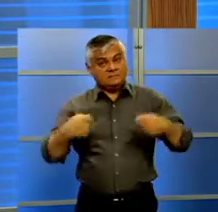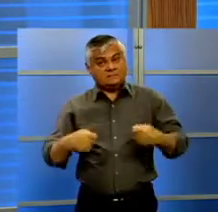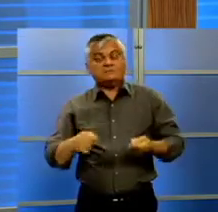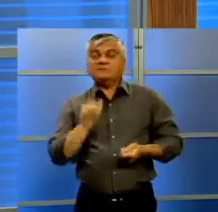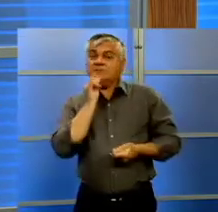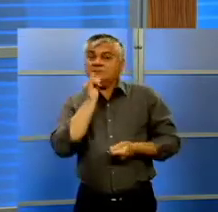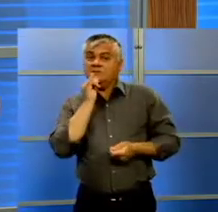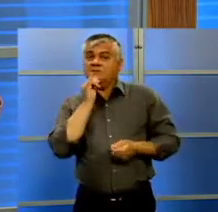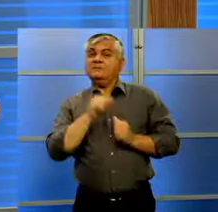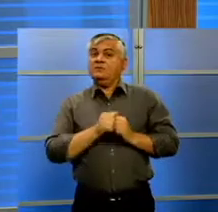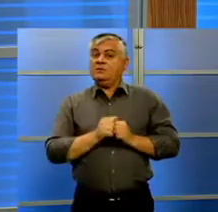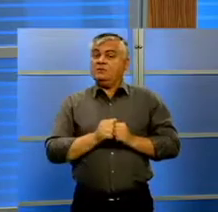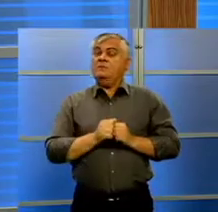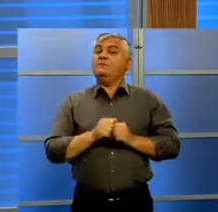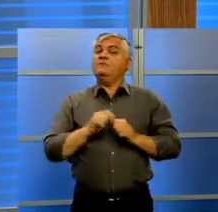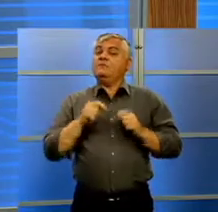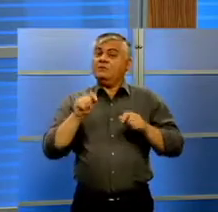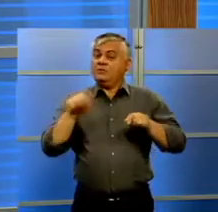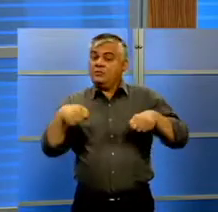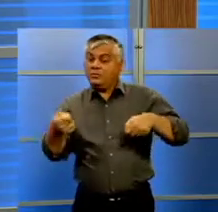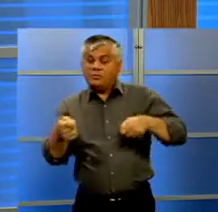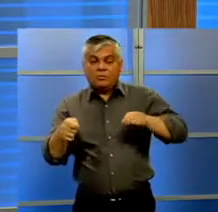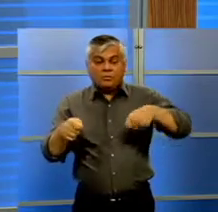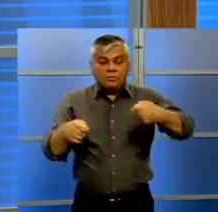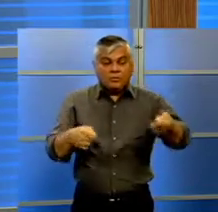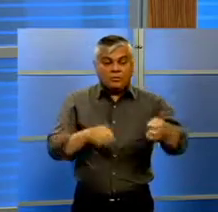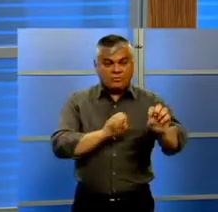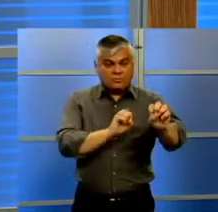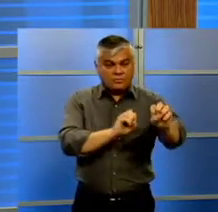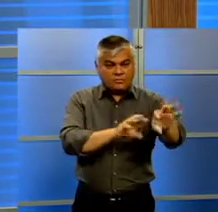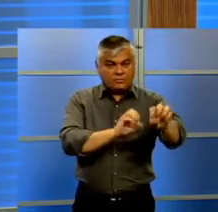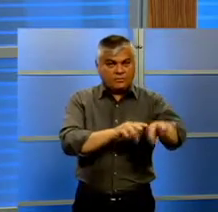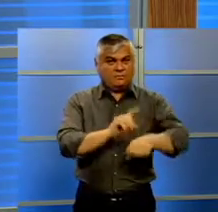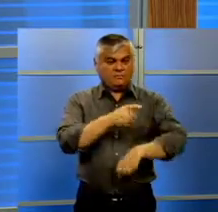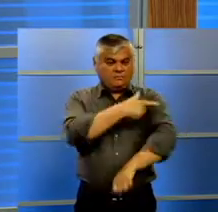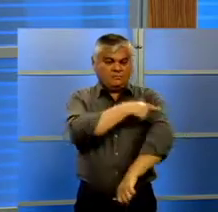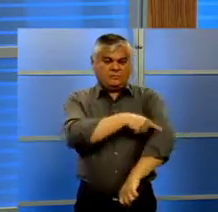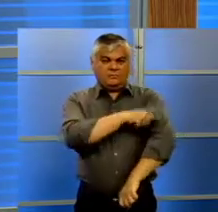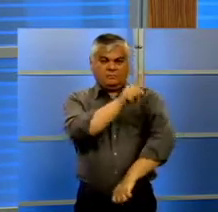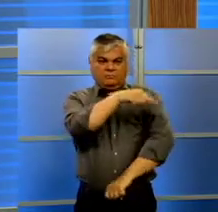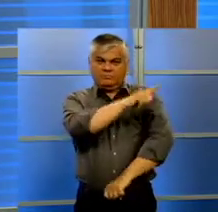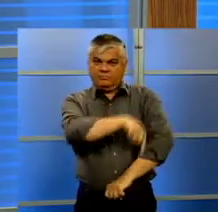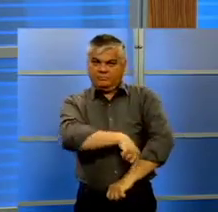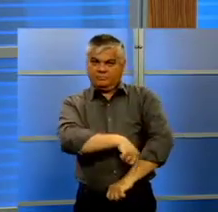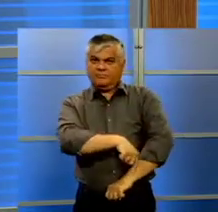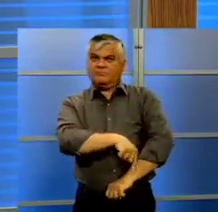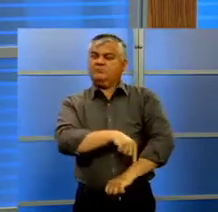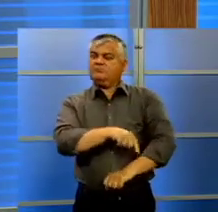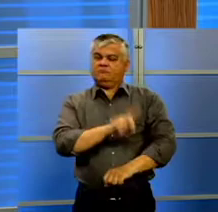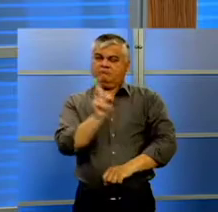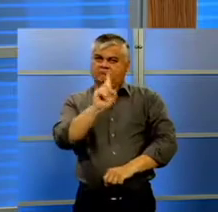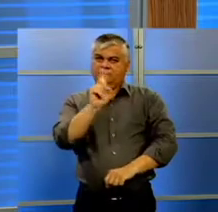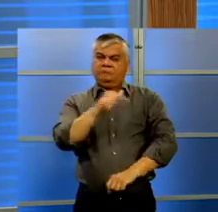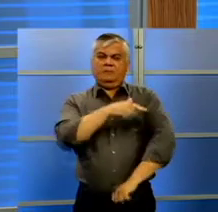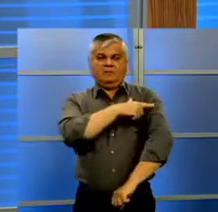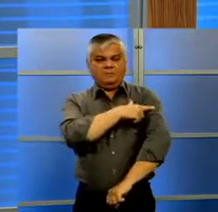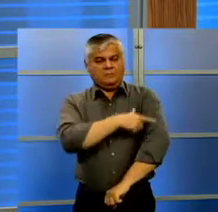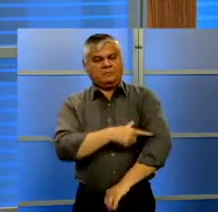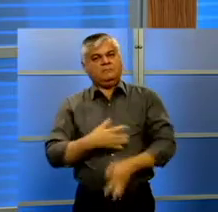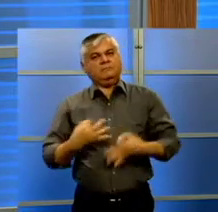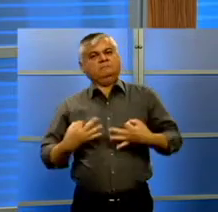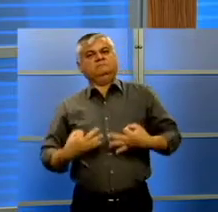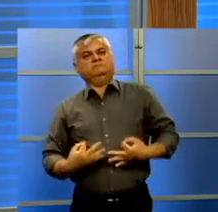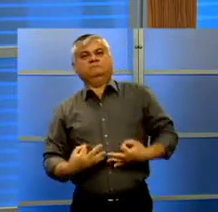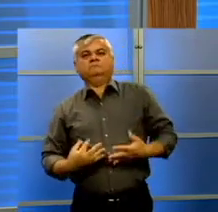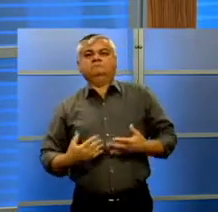ou educação especial, utilizo o sinal de ensino e não de educação. Lembre, essa educação, esse sinal